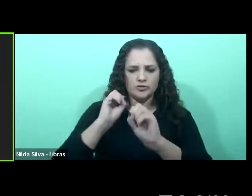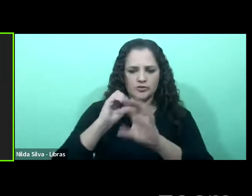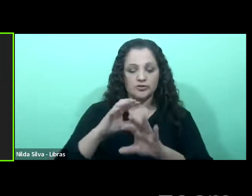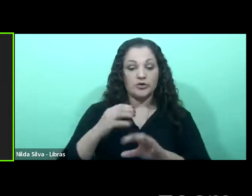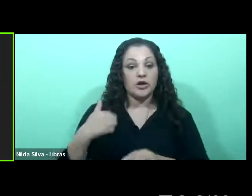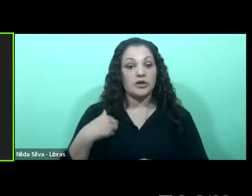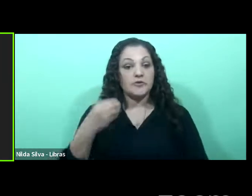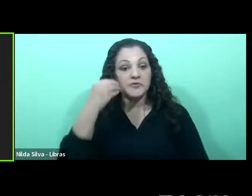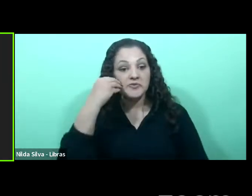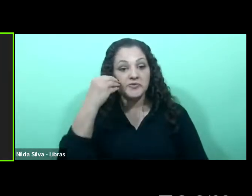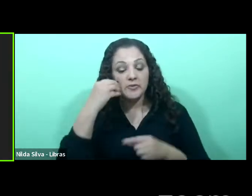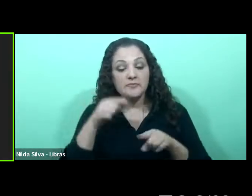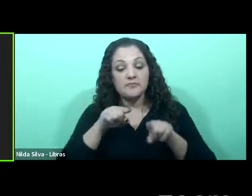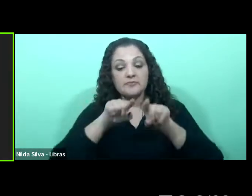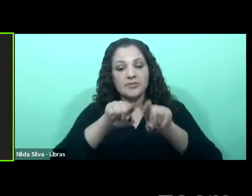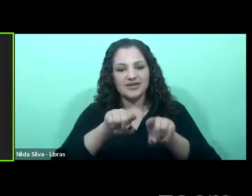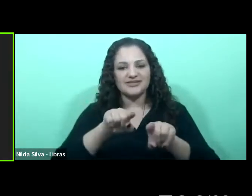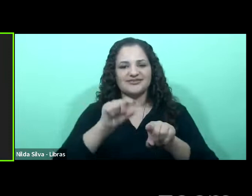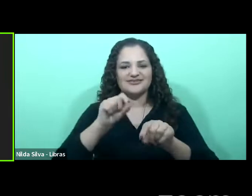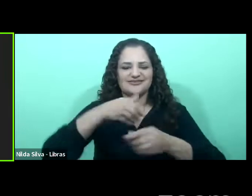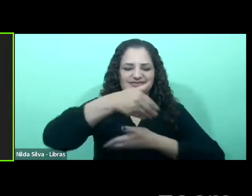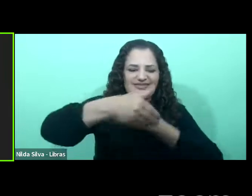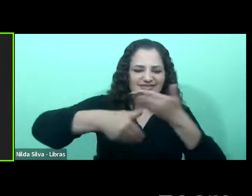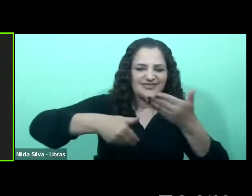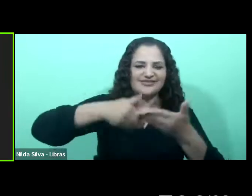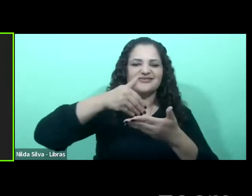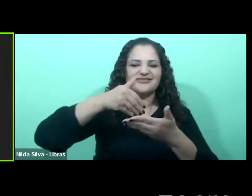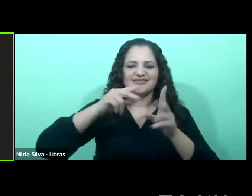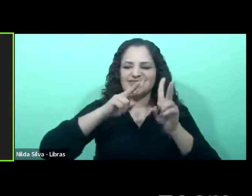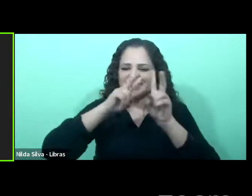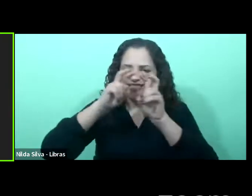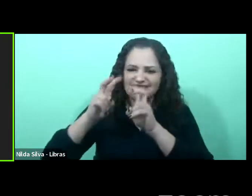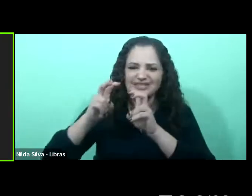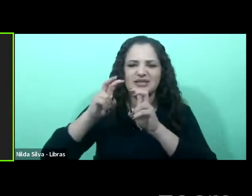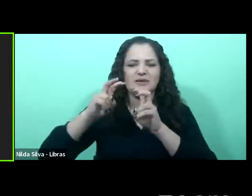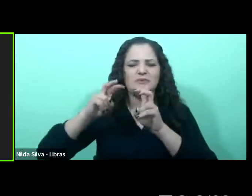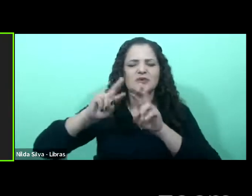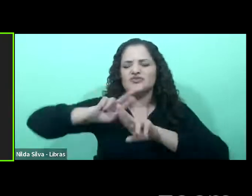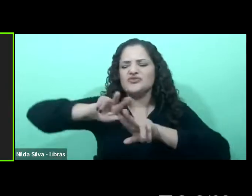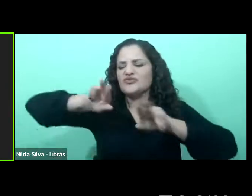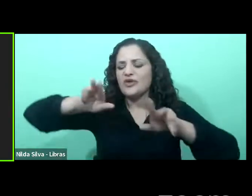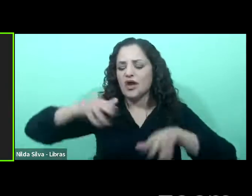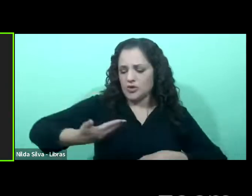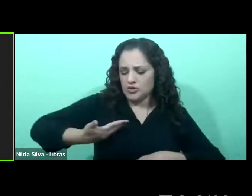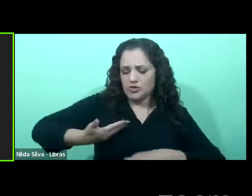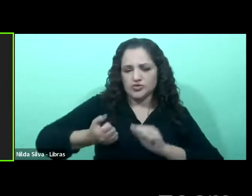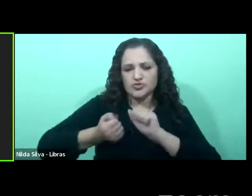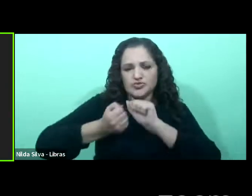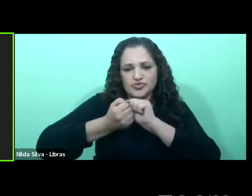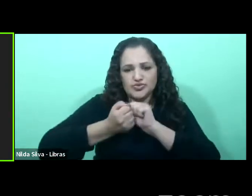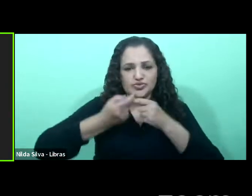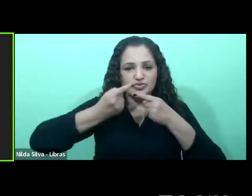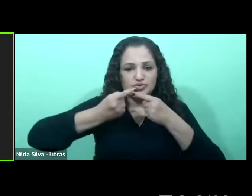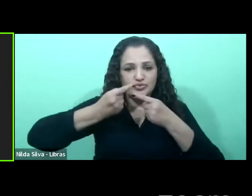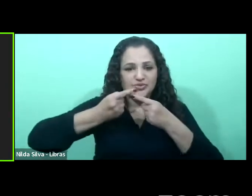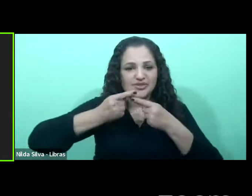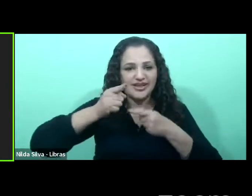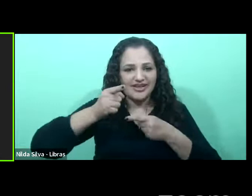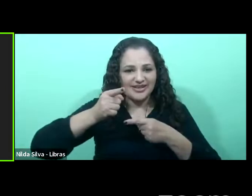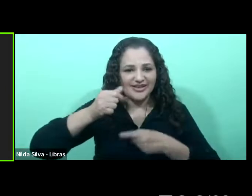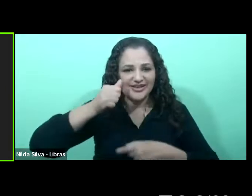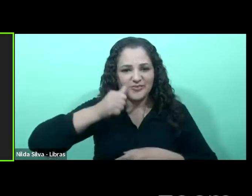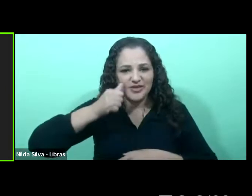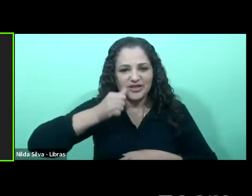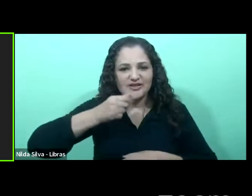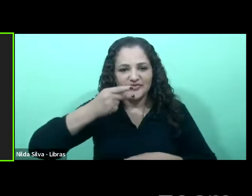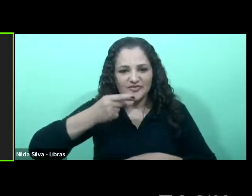de interdisciplinaridade e temas transversais com os meus colegas, para que a colega acabou de falar da questão